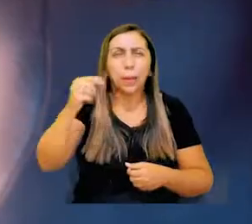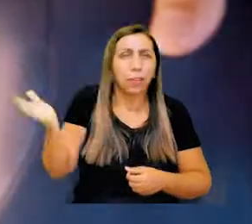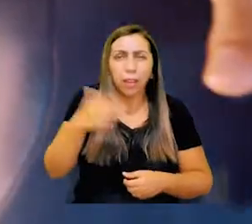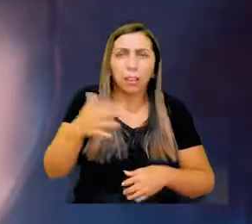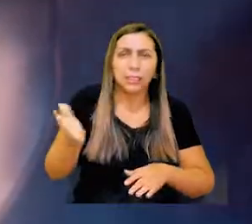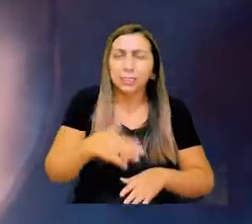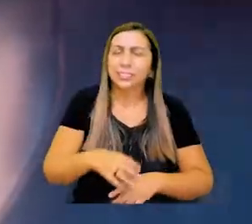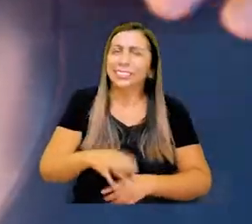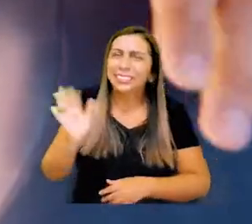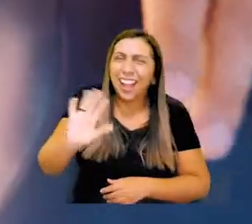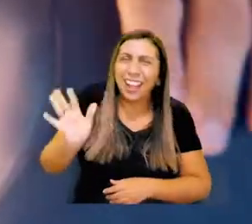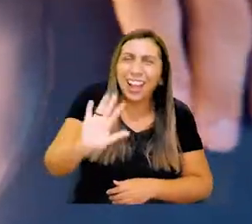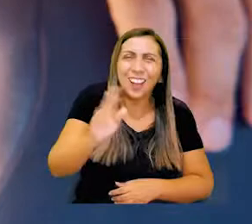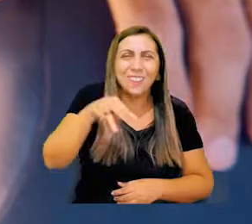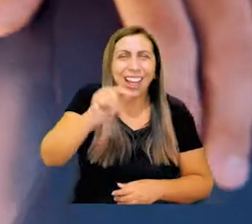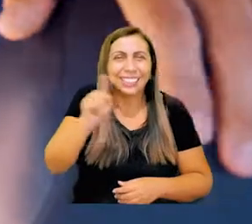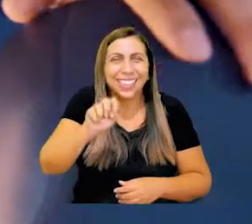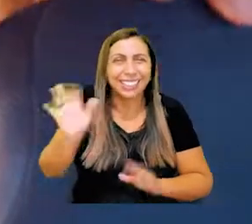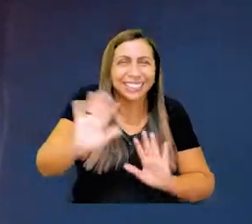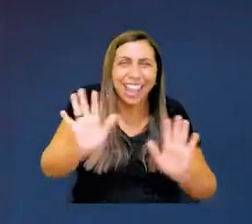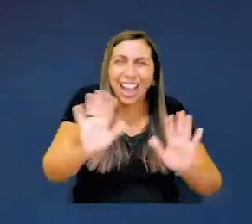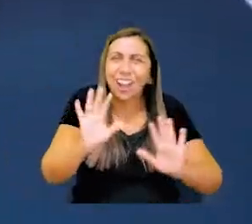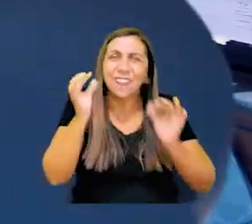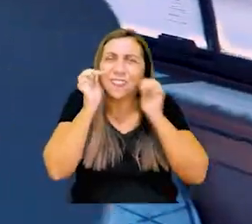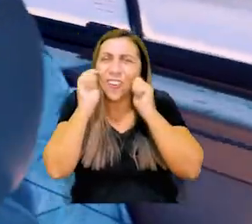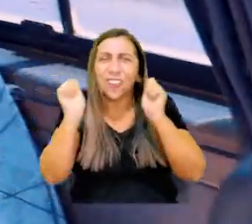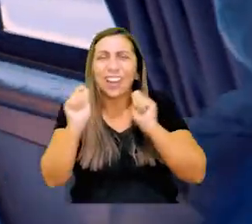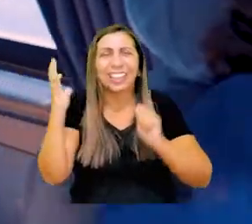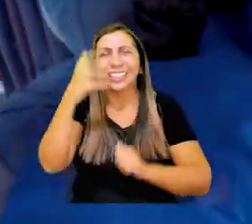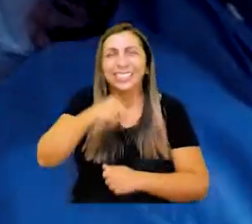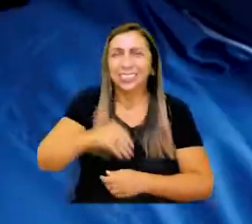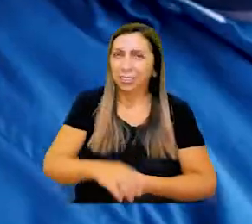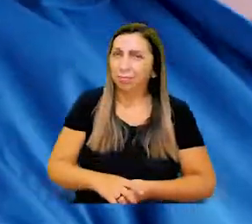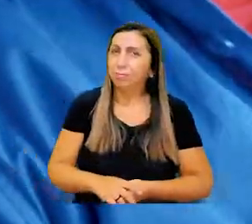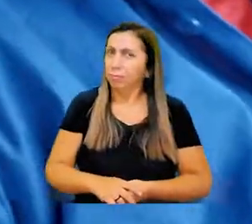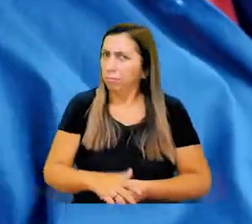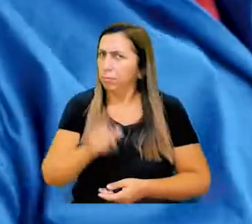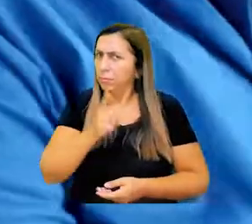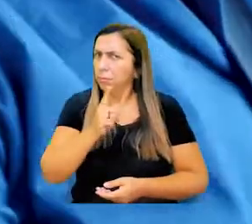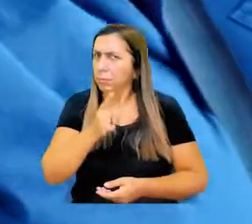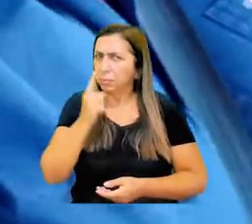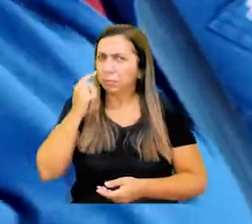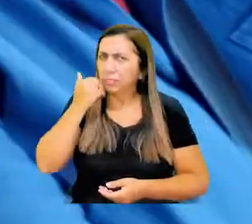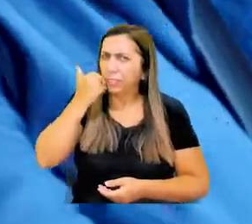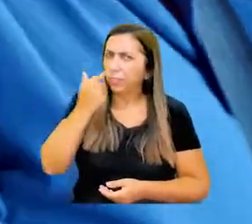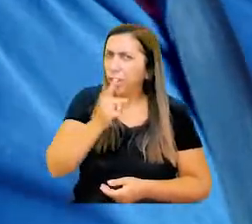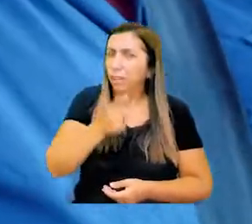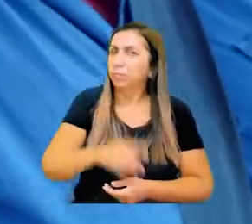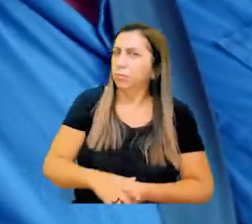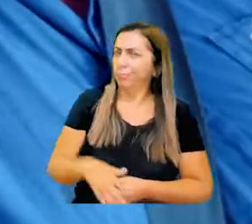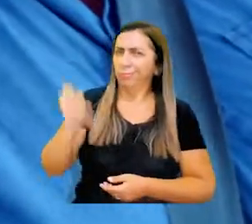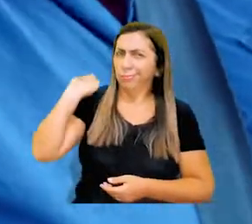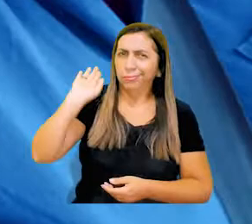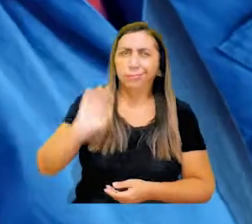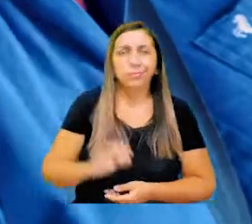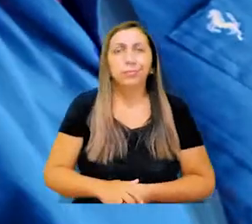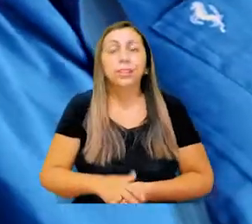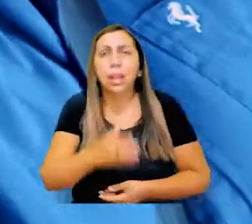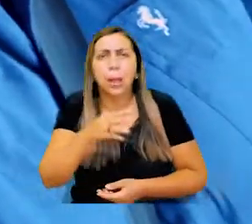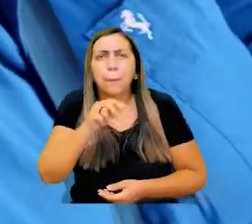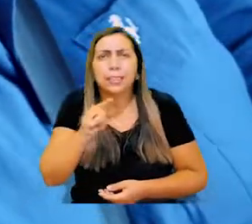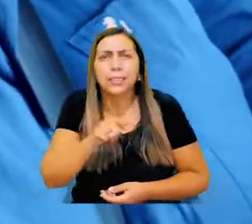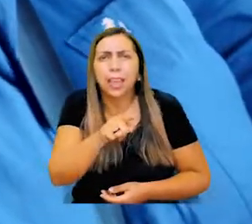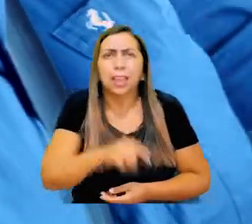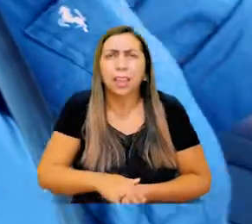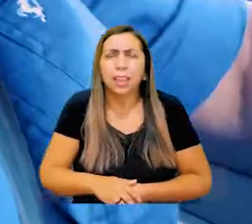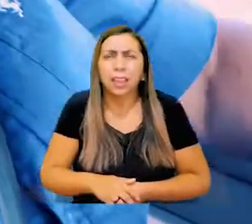quem vai? Nada, tá. Tchau. Tchau, Mazé. Tchau, minha fofa, linda. Homem sem enxerimento. Ô, menina linda. Ei, menina. Ei,